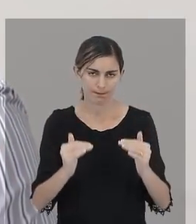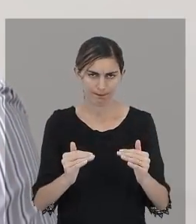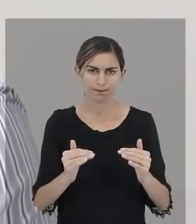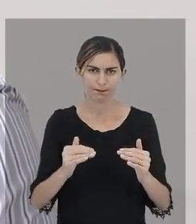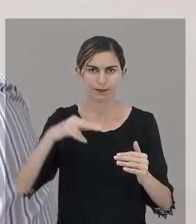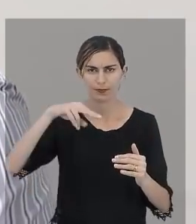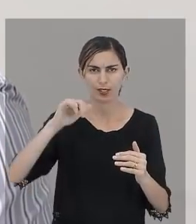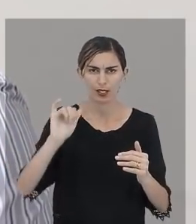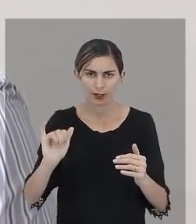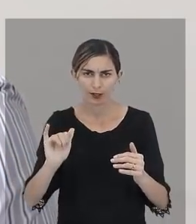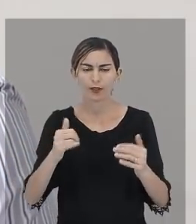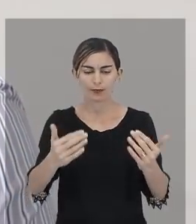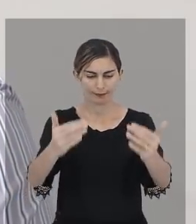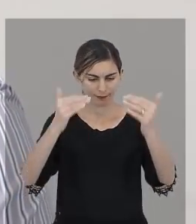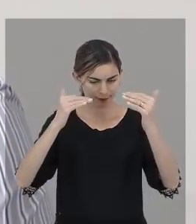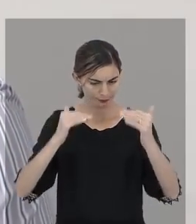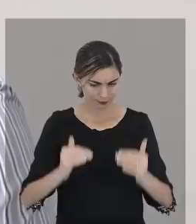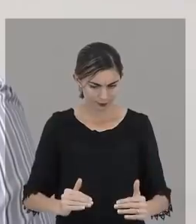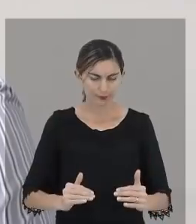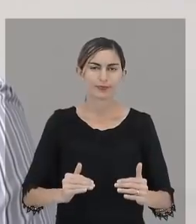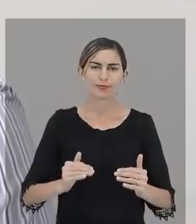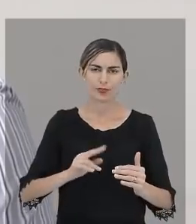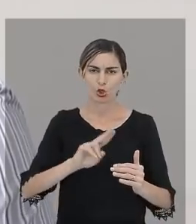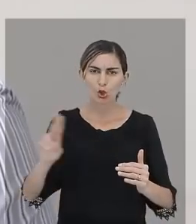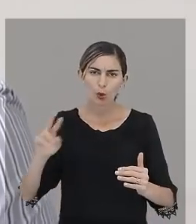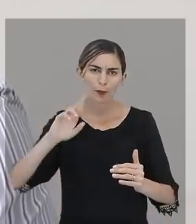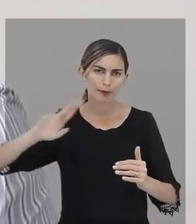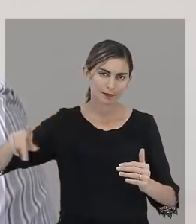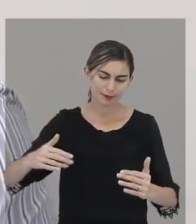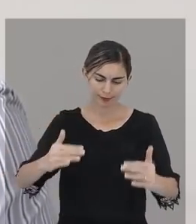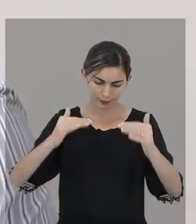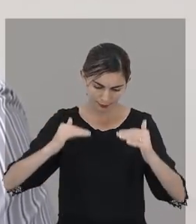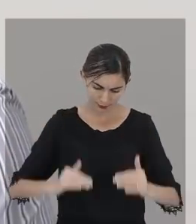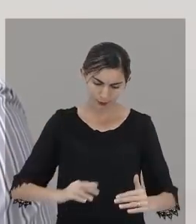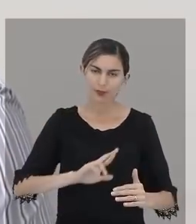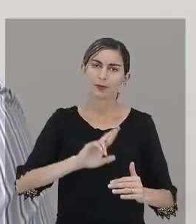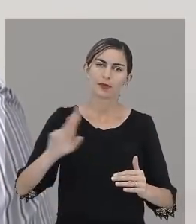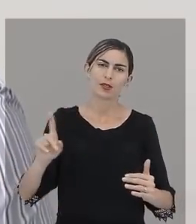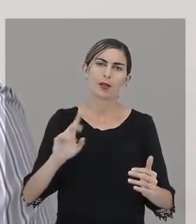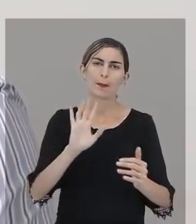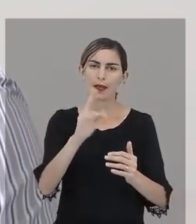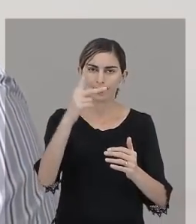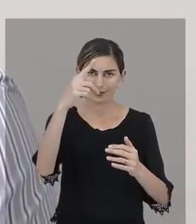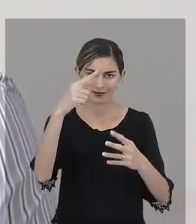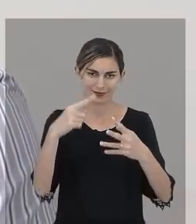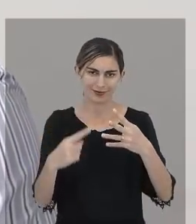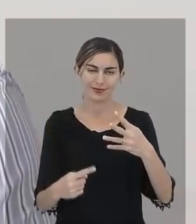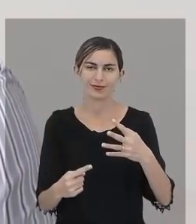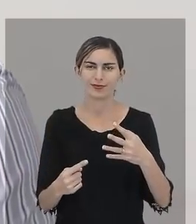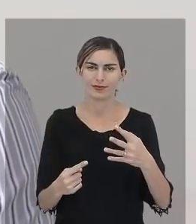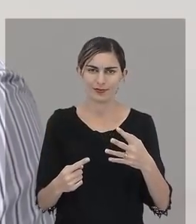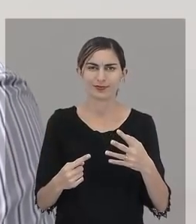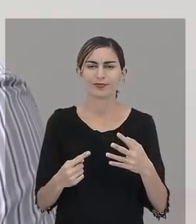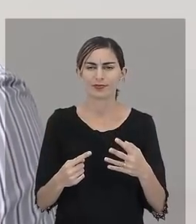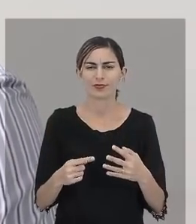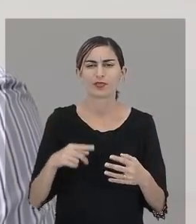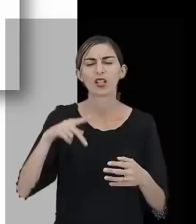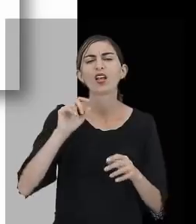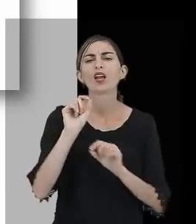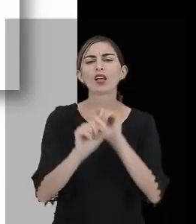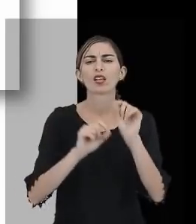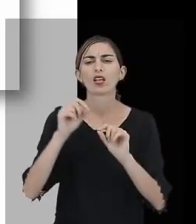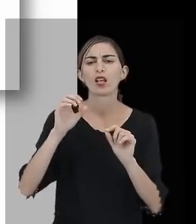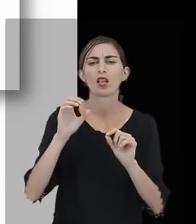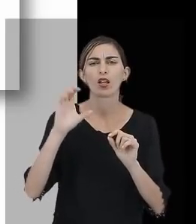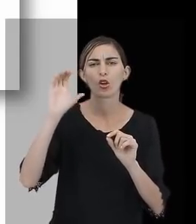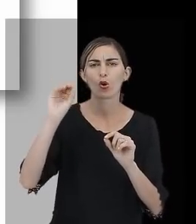abaixo do componente name, assim como esse componente anterior aqui. Só que ele diz aqui que ele está alinhado à direita do componente py. Quem